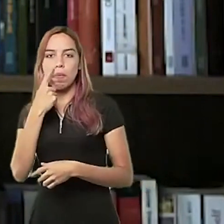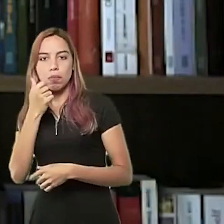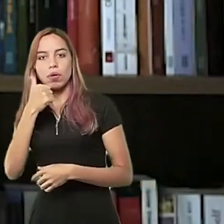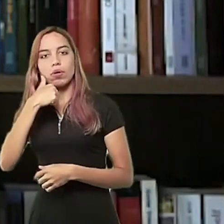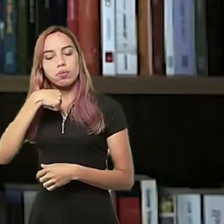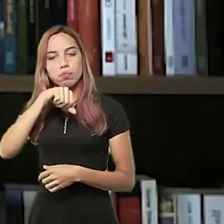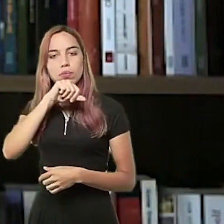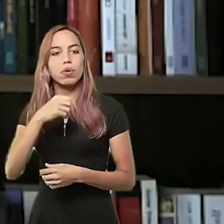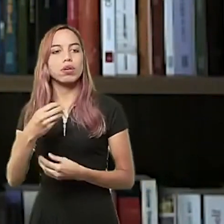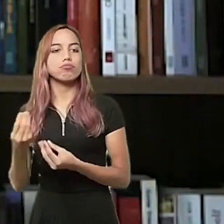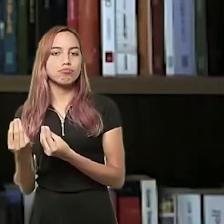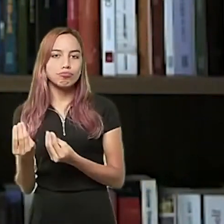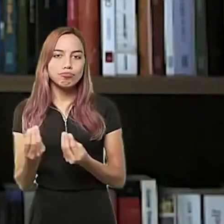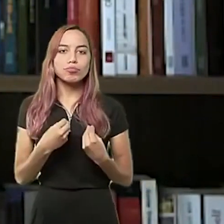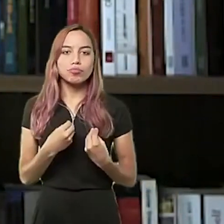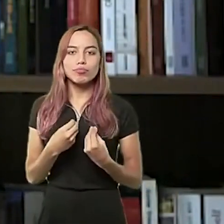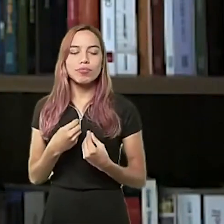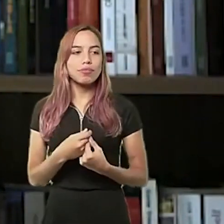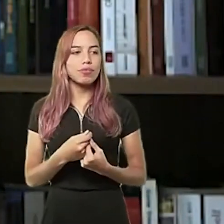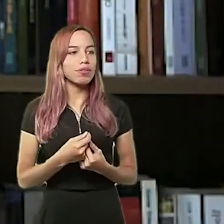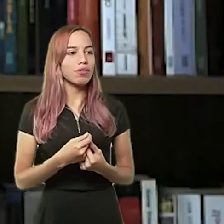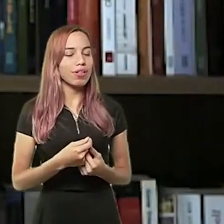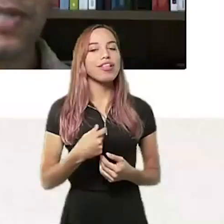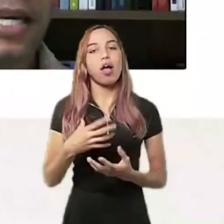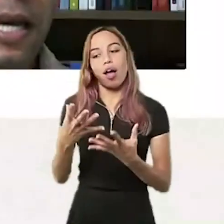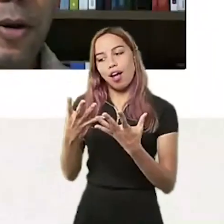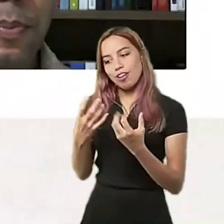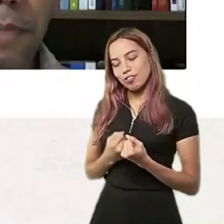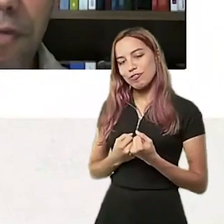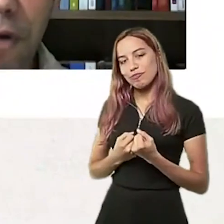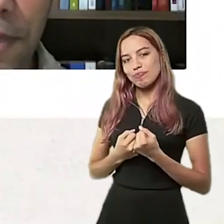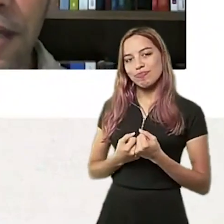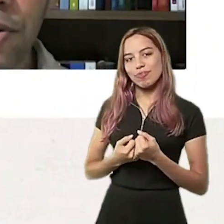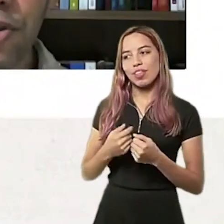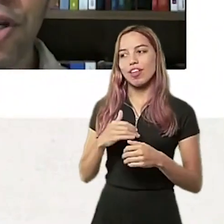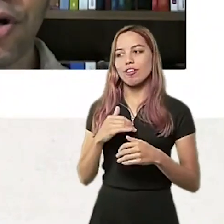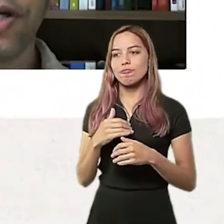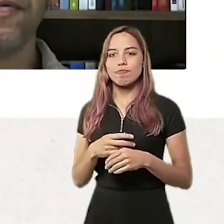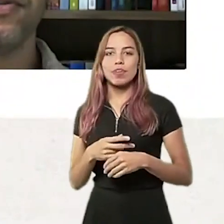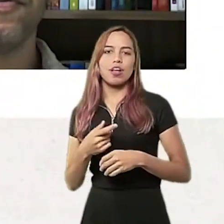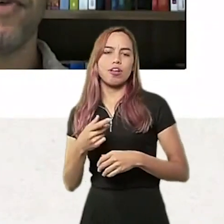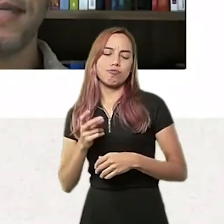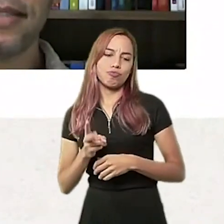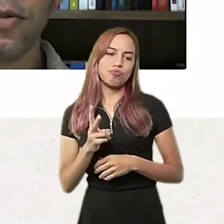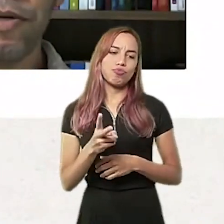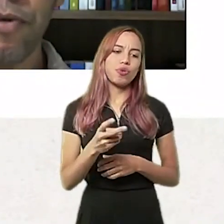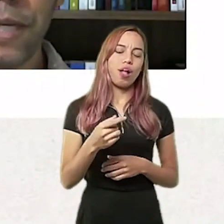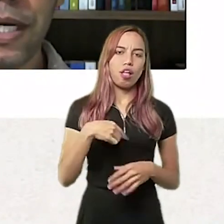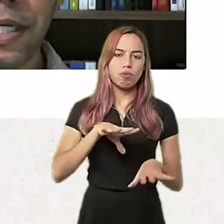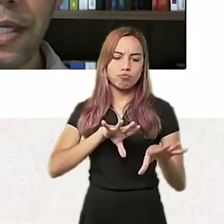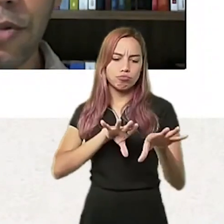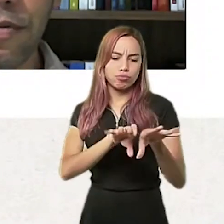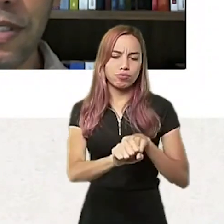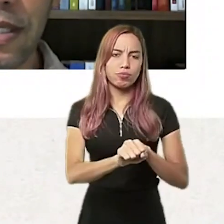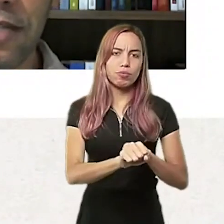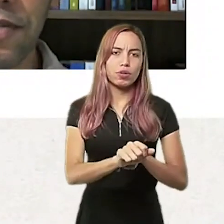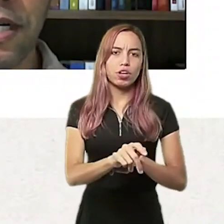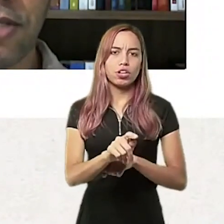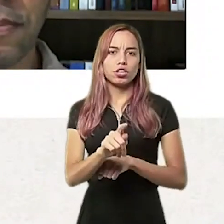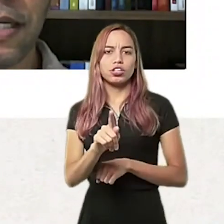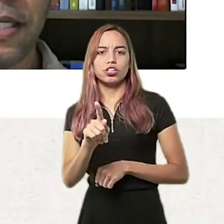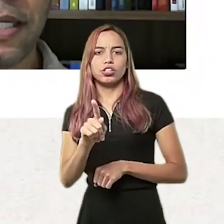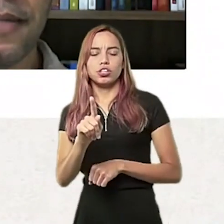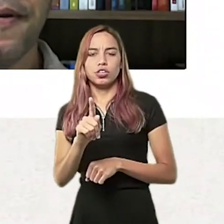período fosse algo não desejado. E por isso eu me formei, eu sou geógrafo de formação, me formei aqui na